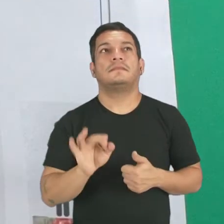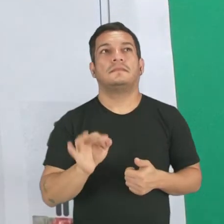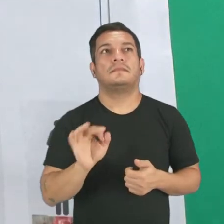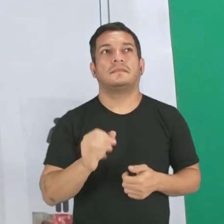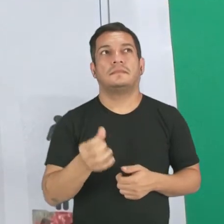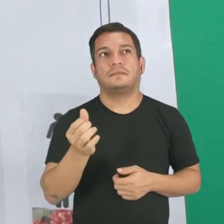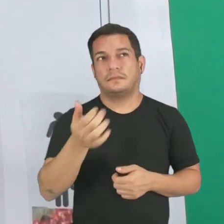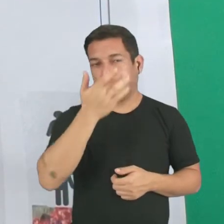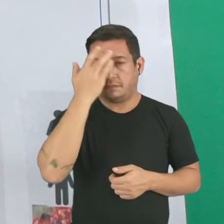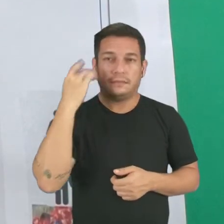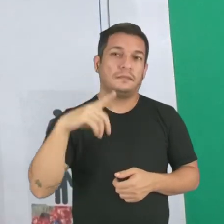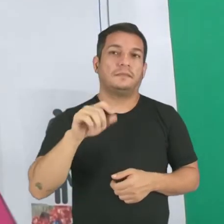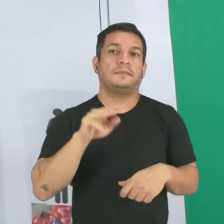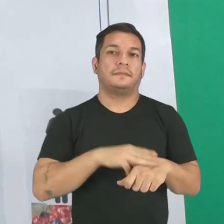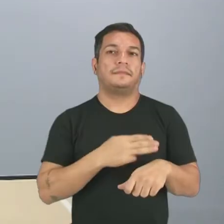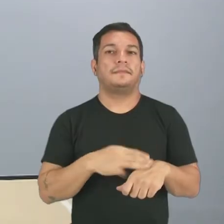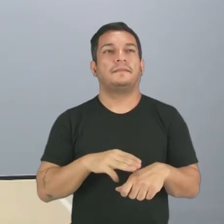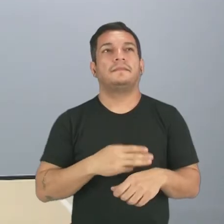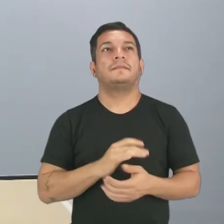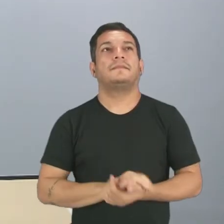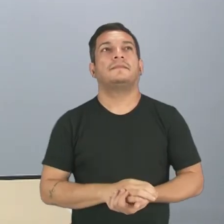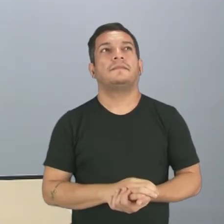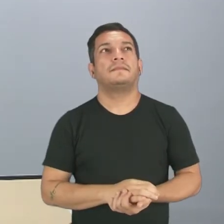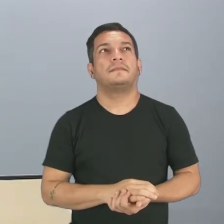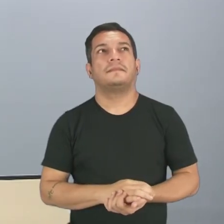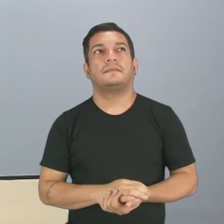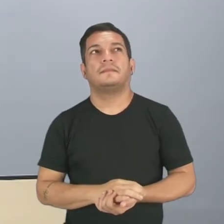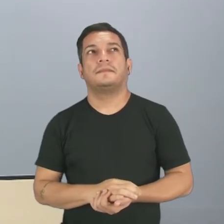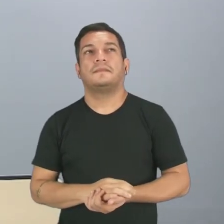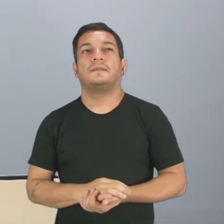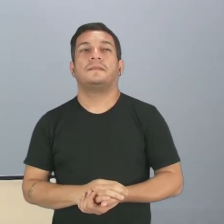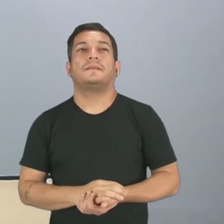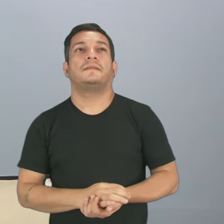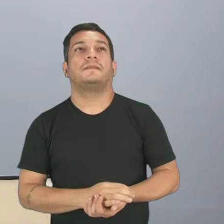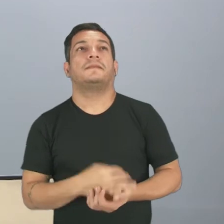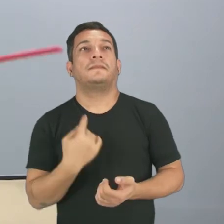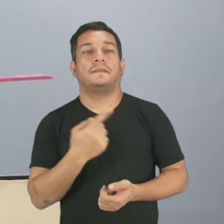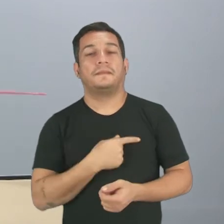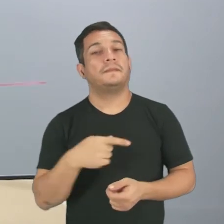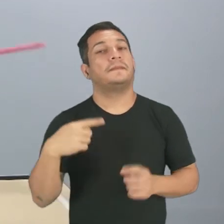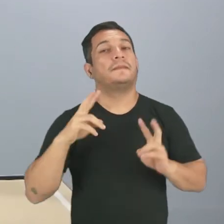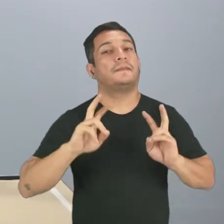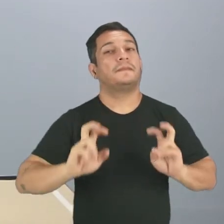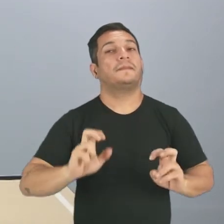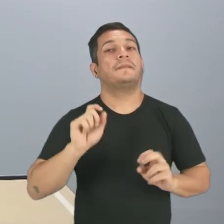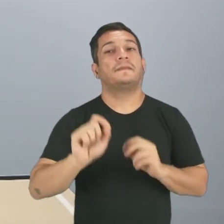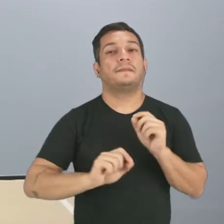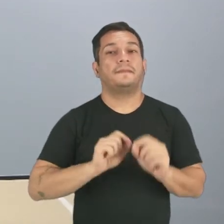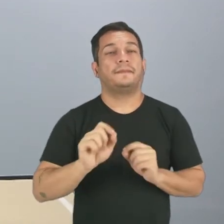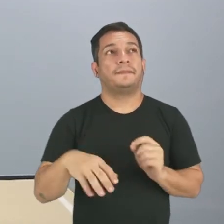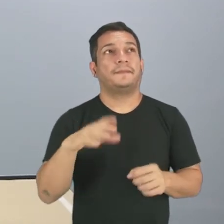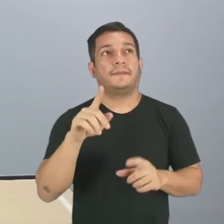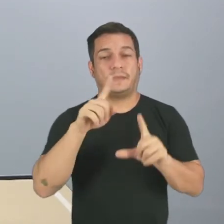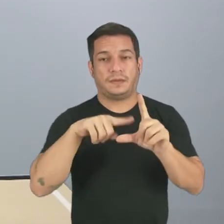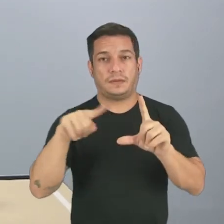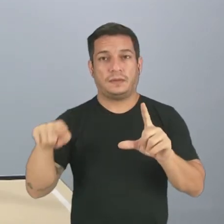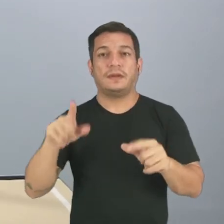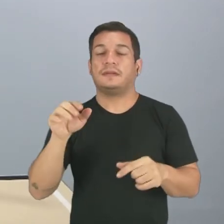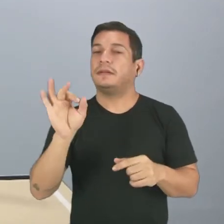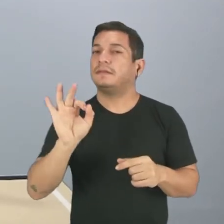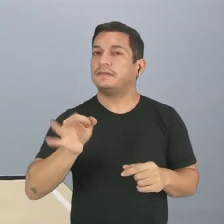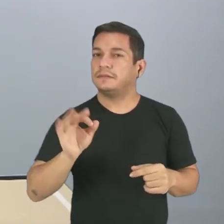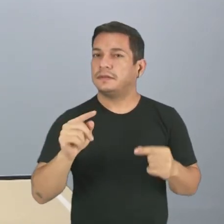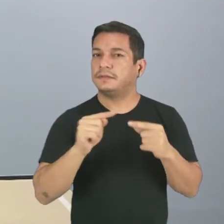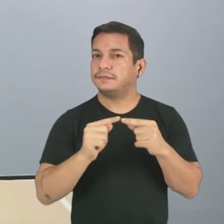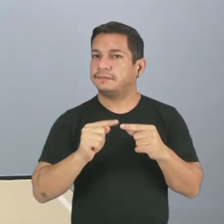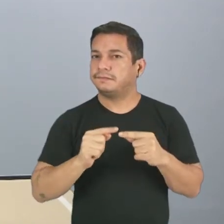6 pessoas escolheram o brigadeiro. Então, nós estamos percebendo que o nosso gráfico está